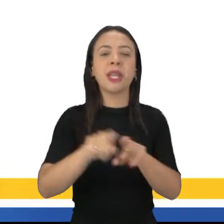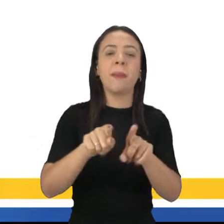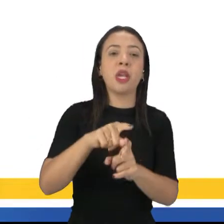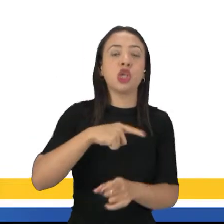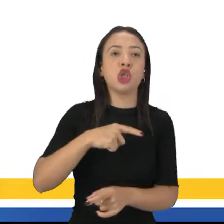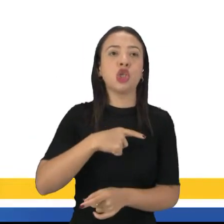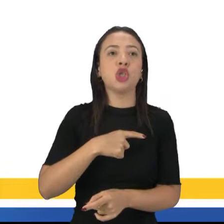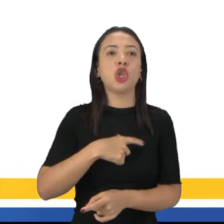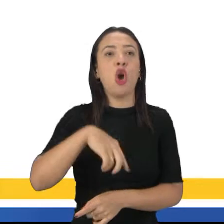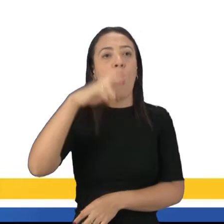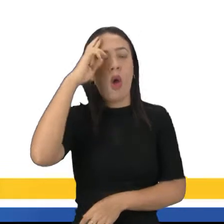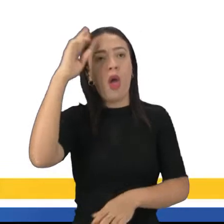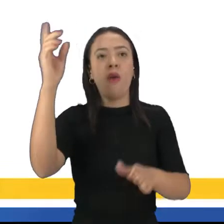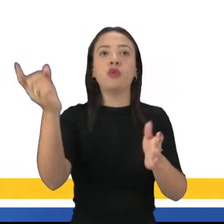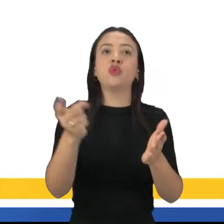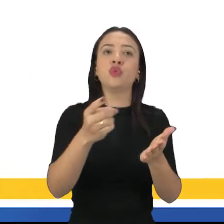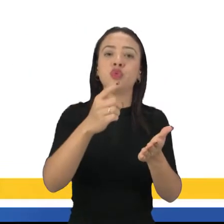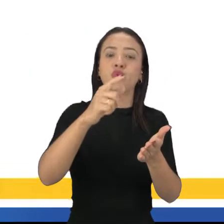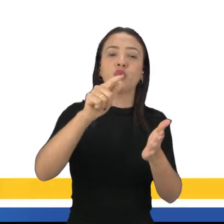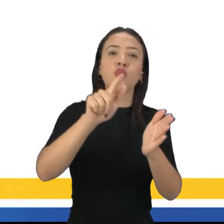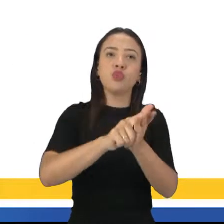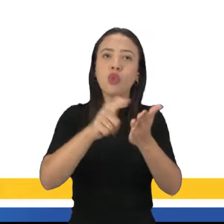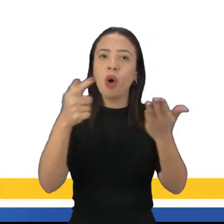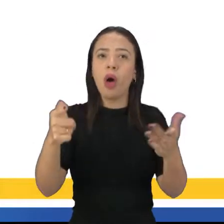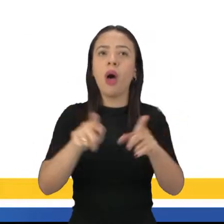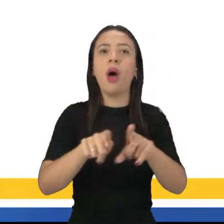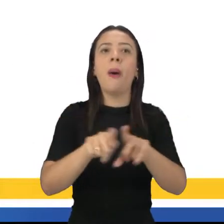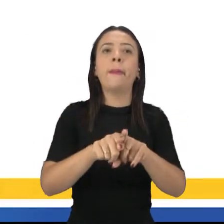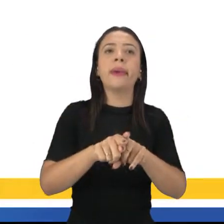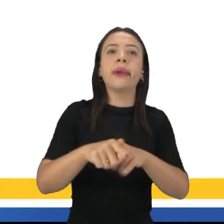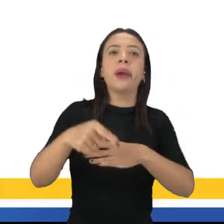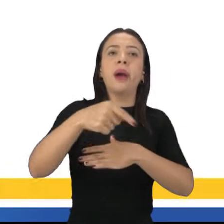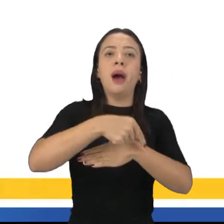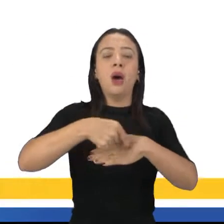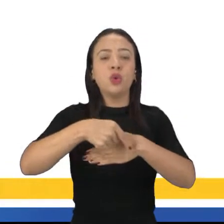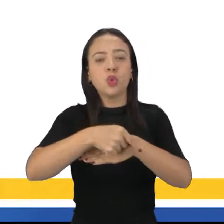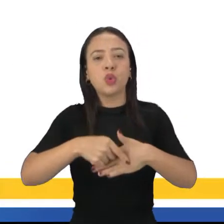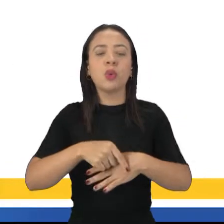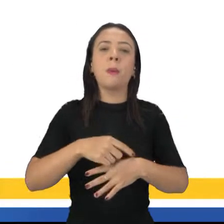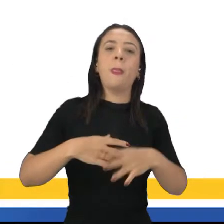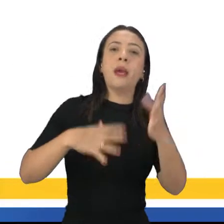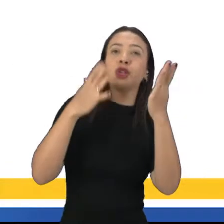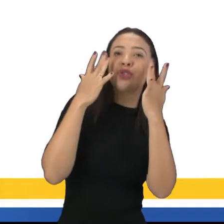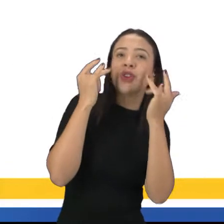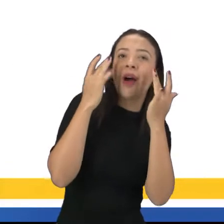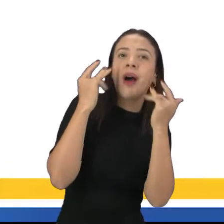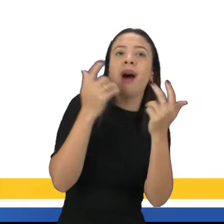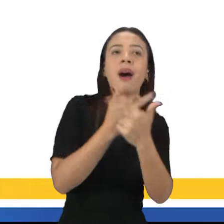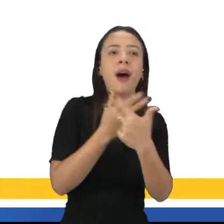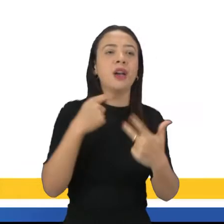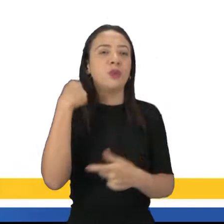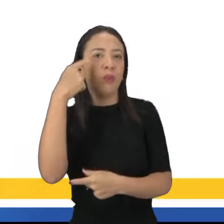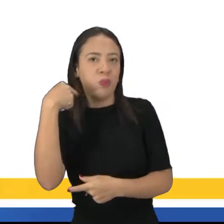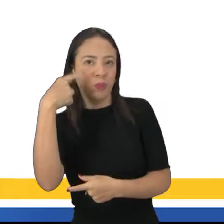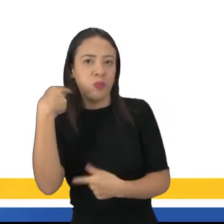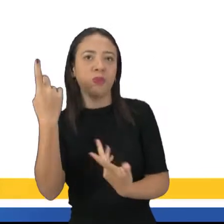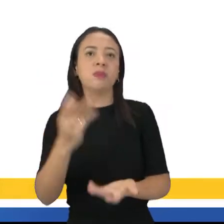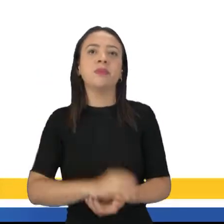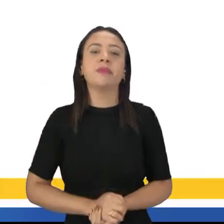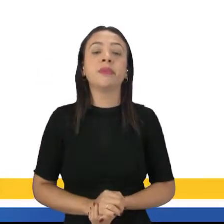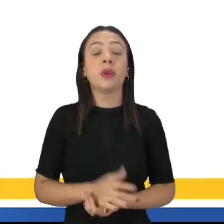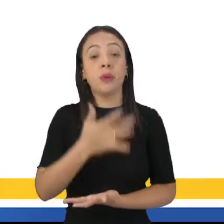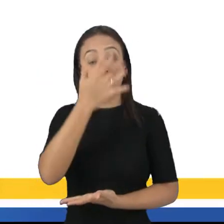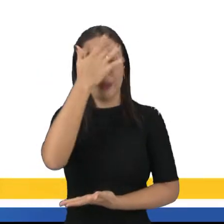teatro, advogado, deputado federal e até mesmo ministro da Justiça. Para ajudar na descoberta das múltiplas